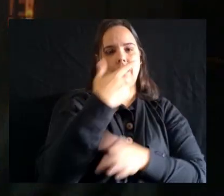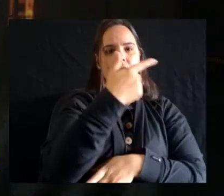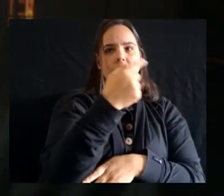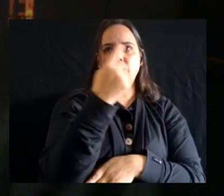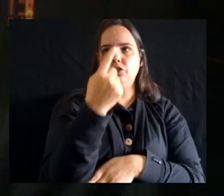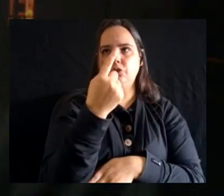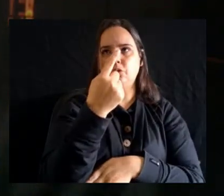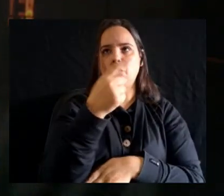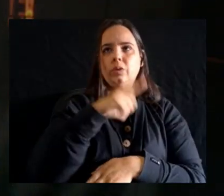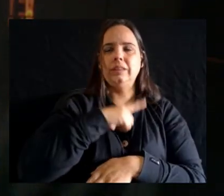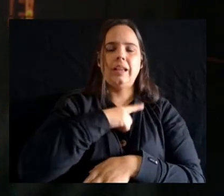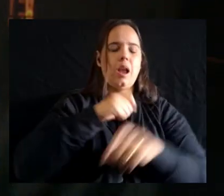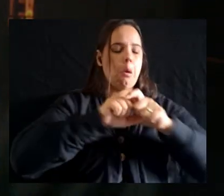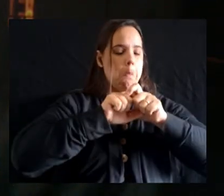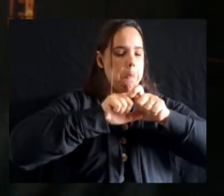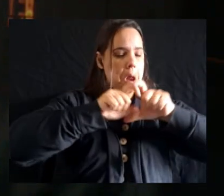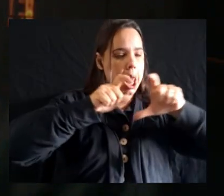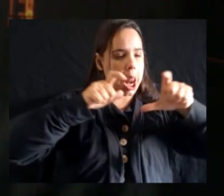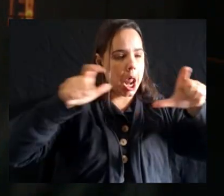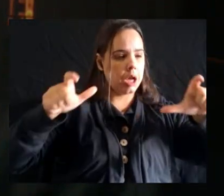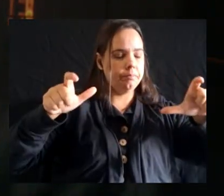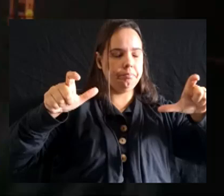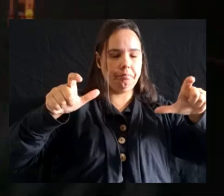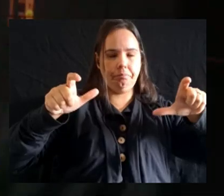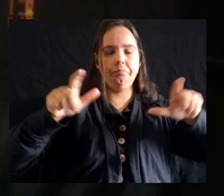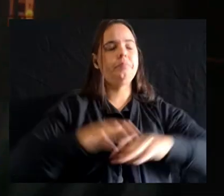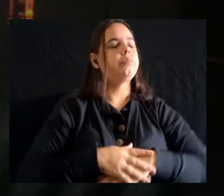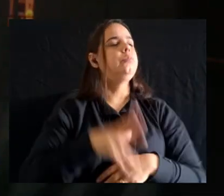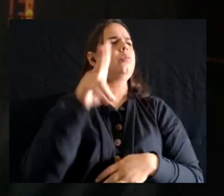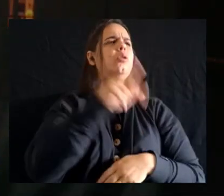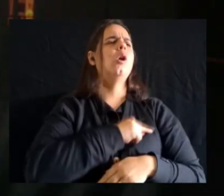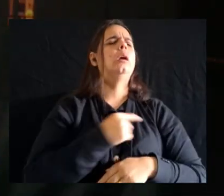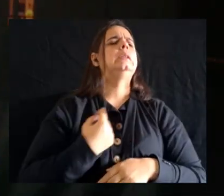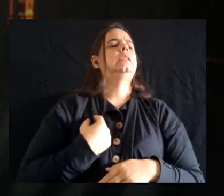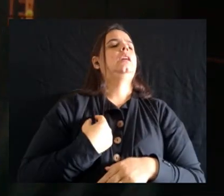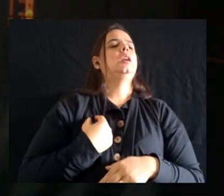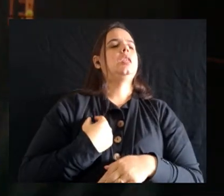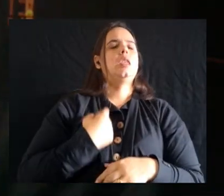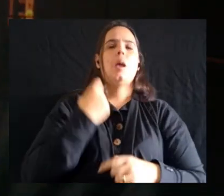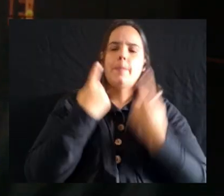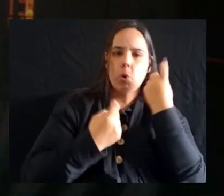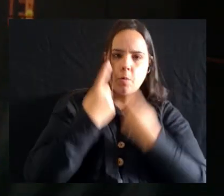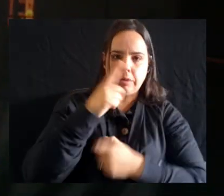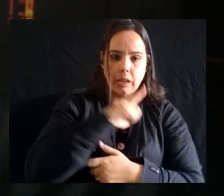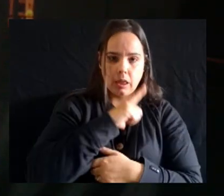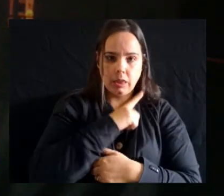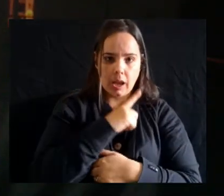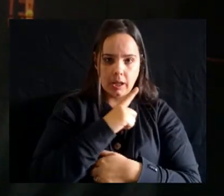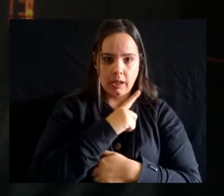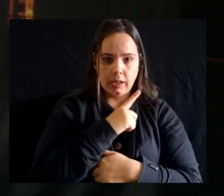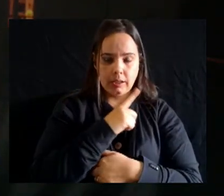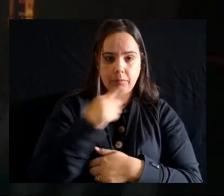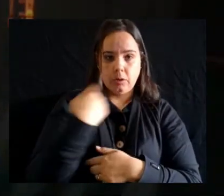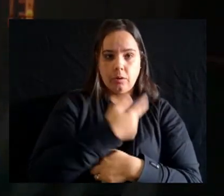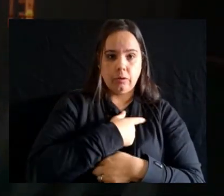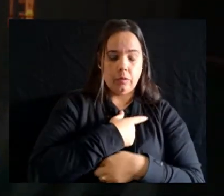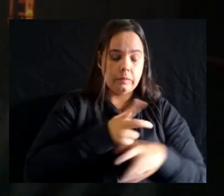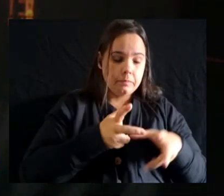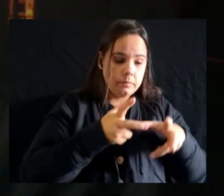E isso preocupa, né? Porque se a gente parar para analisar, em